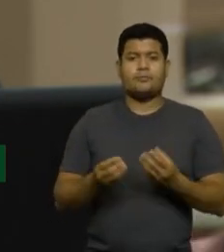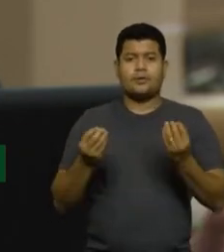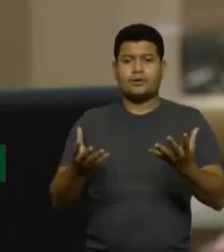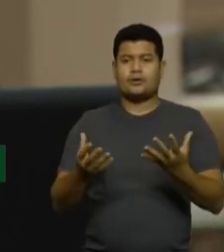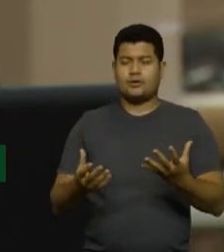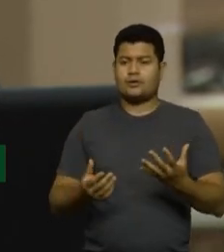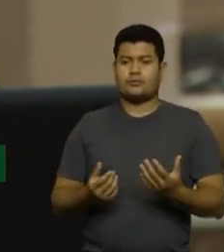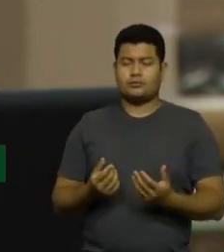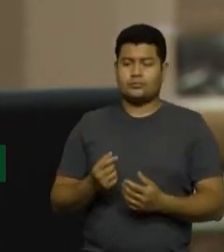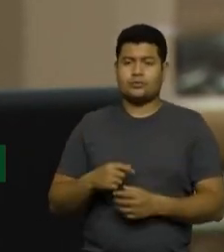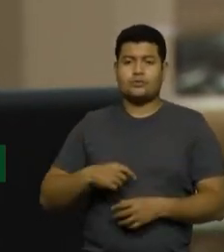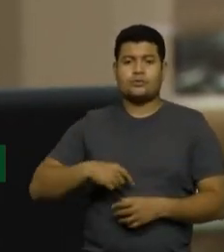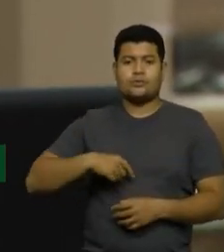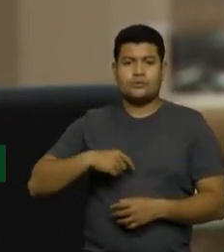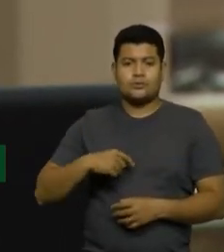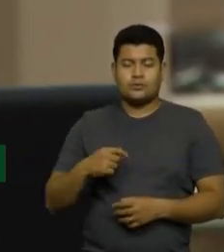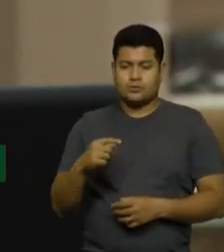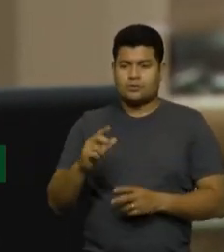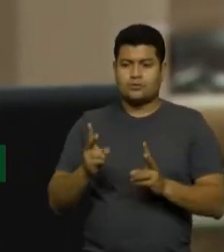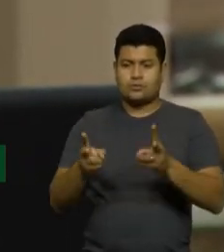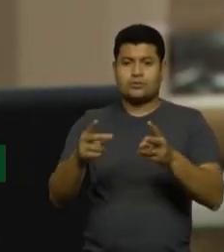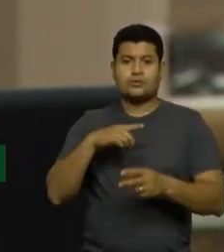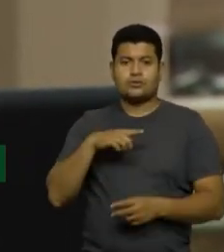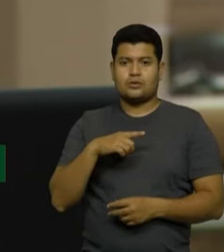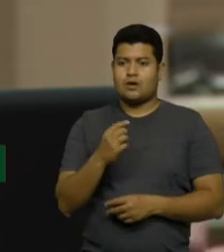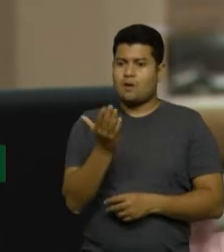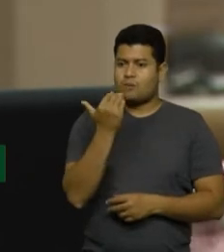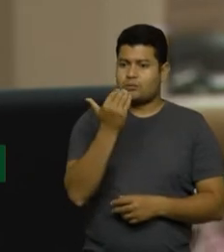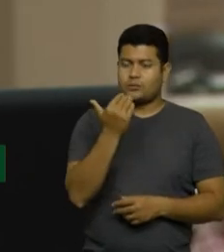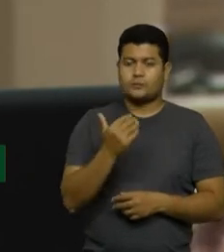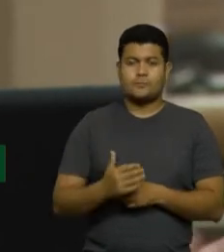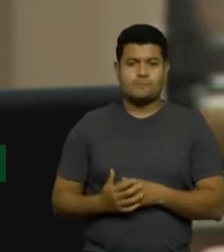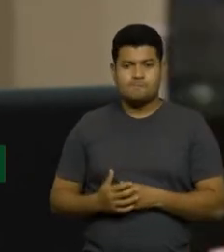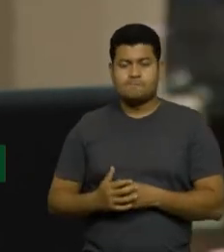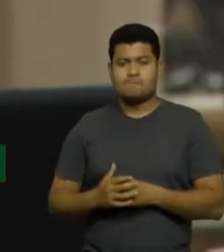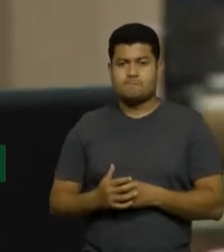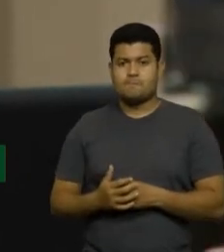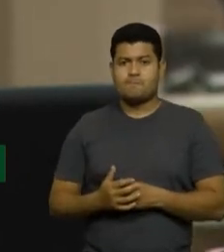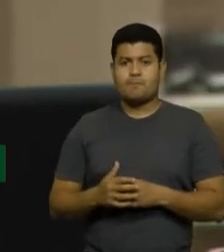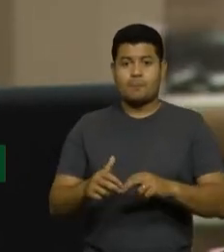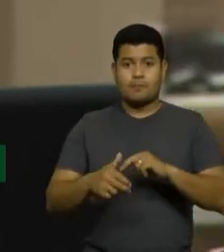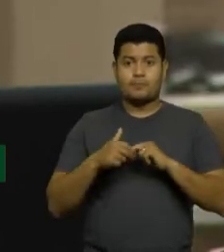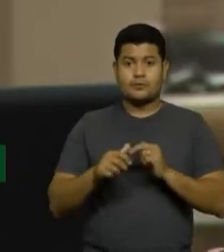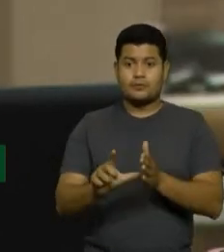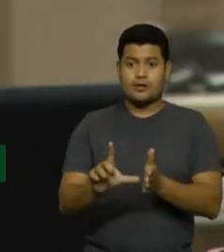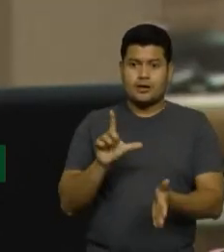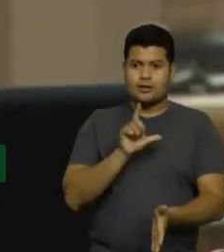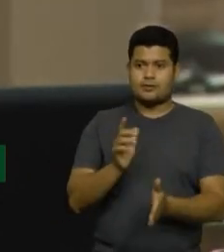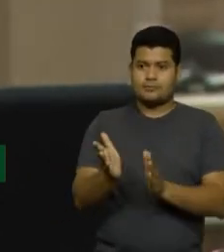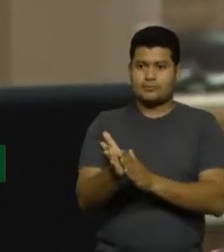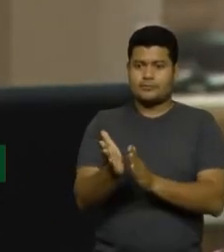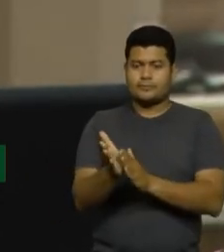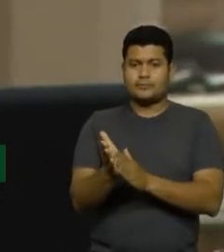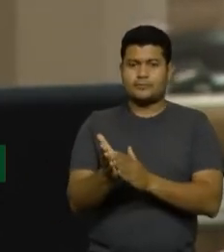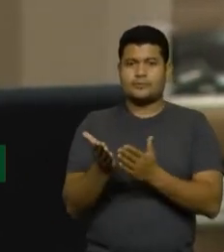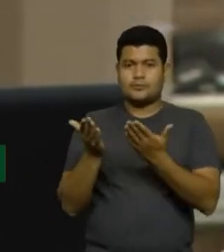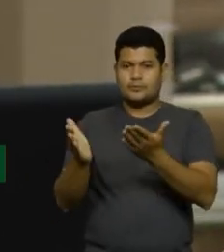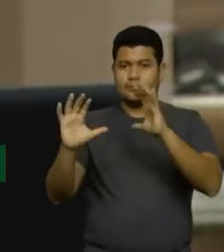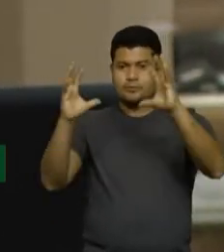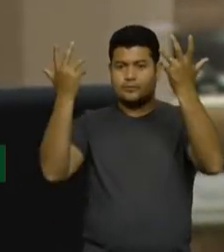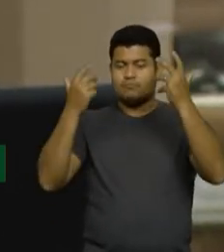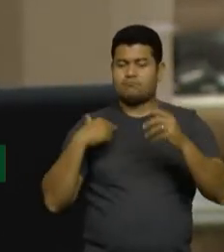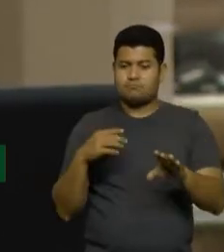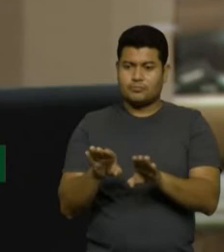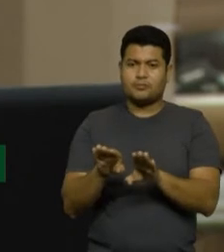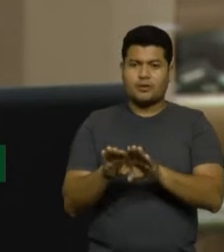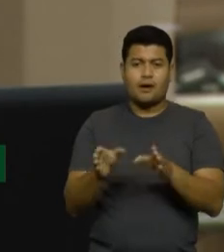em momento nenhum, sustentando a nossa economia. Por isso que eu disse, antes de parabenizar pela festa, parabéns pela festa,